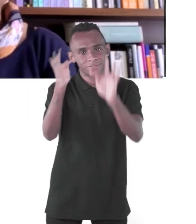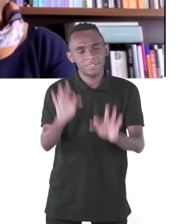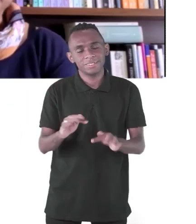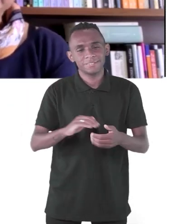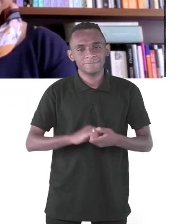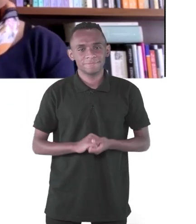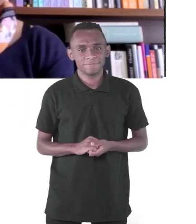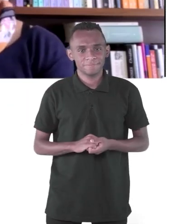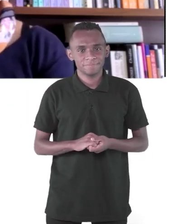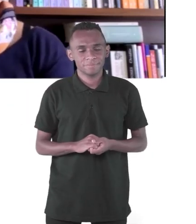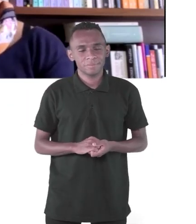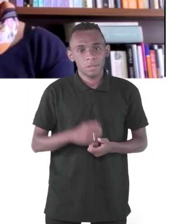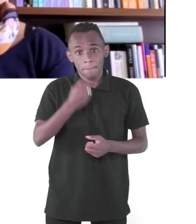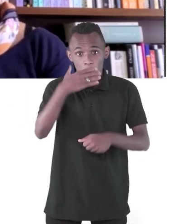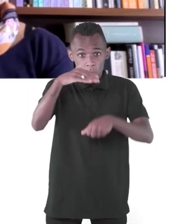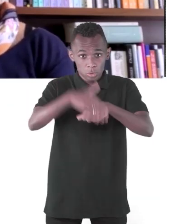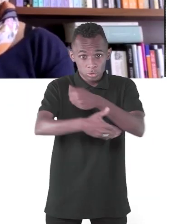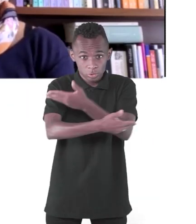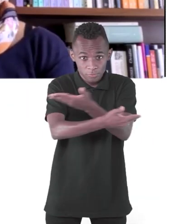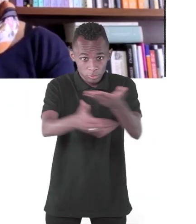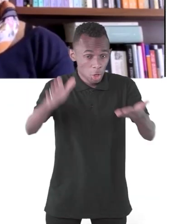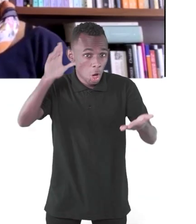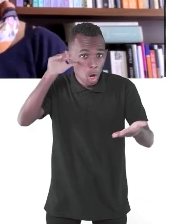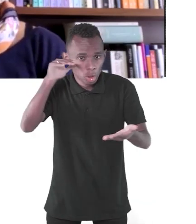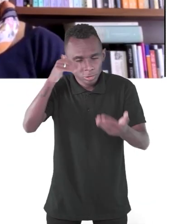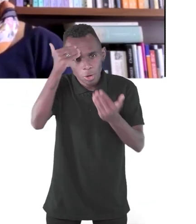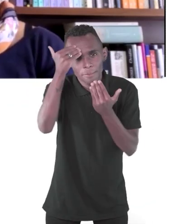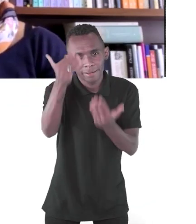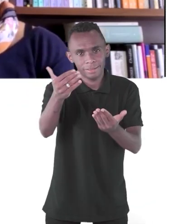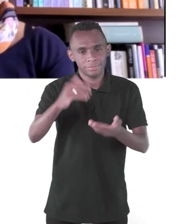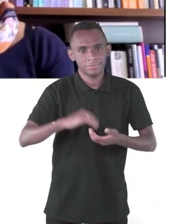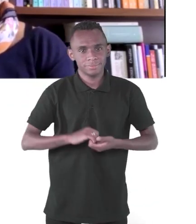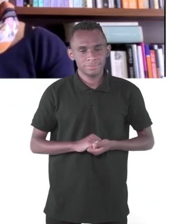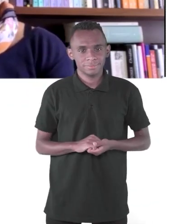poder falar tá? um pouquinho. Muito boa noite a todos que nos assistiram. Muito obrigado.